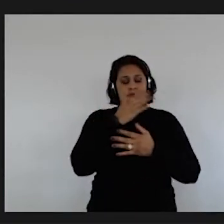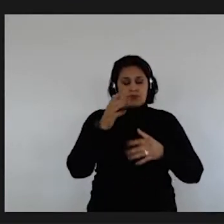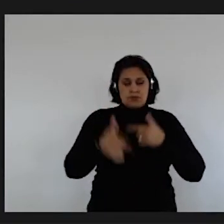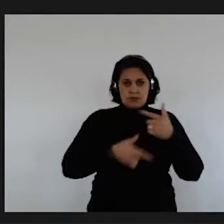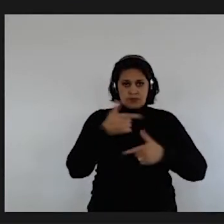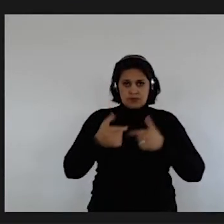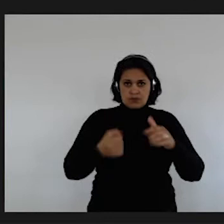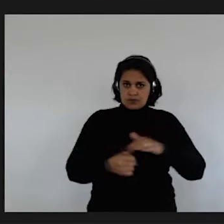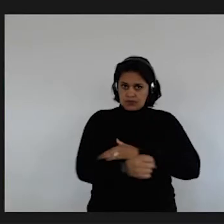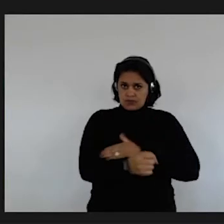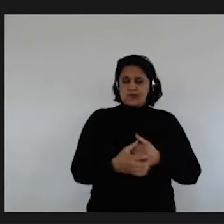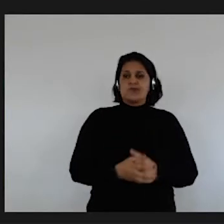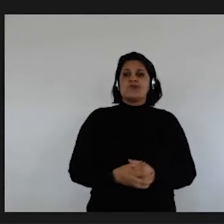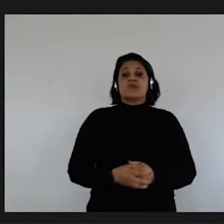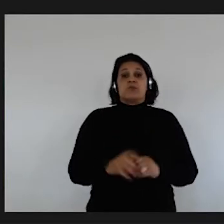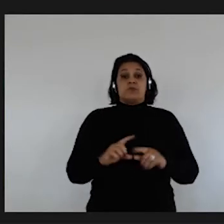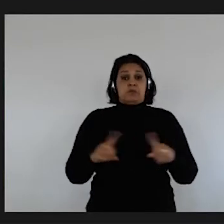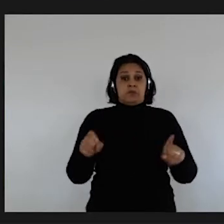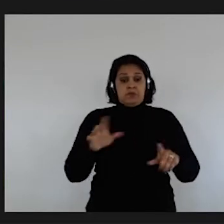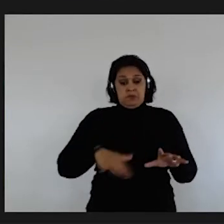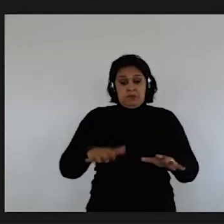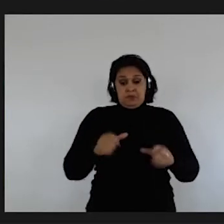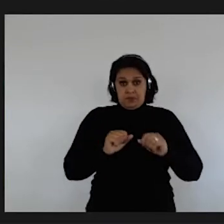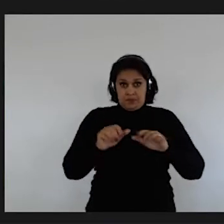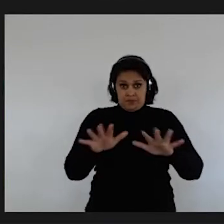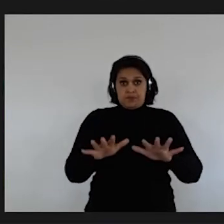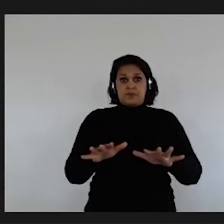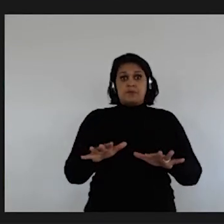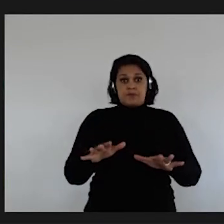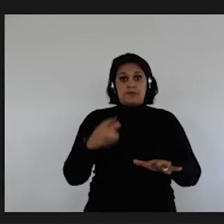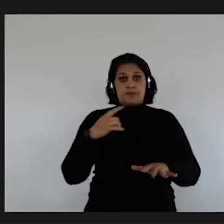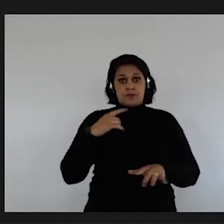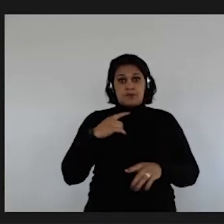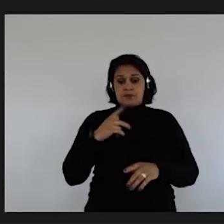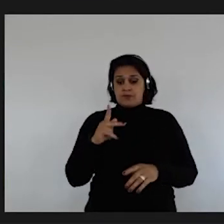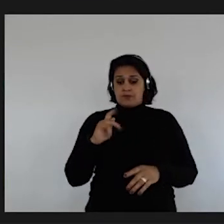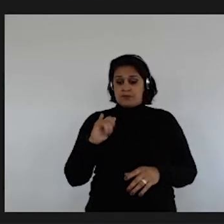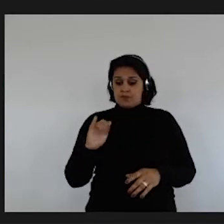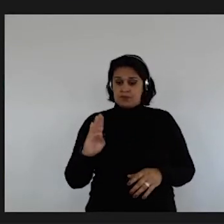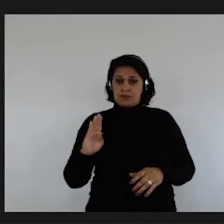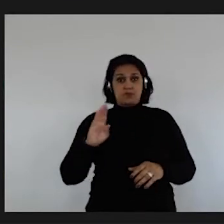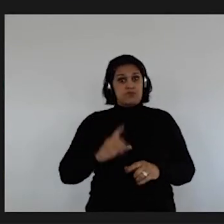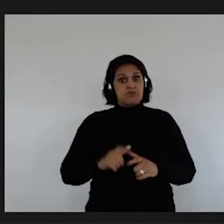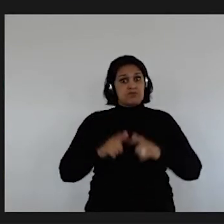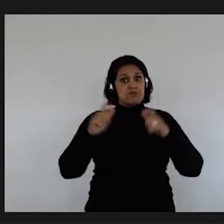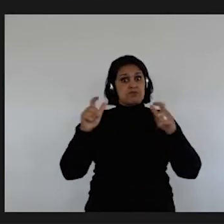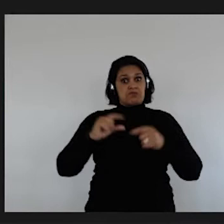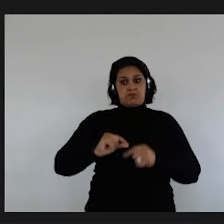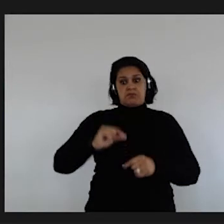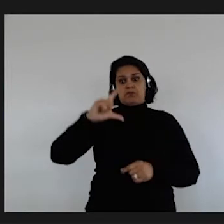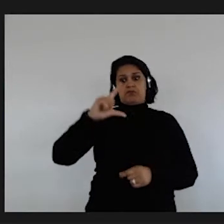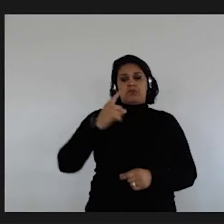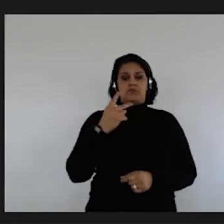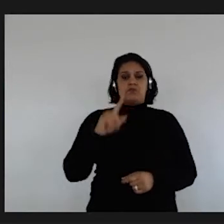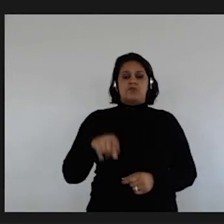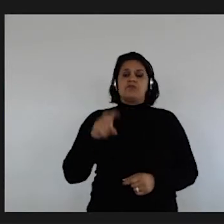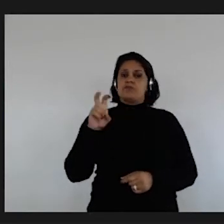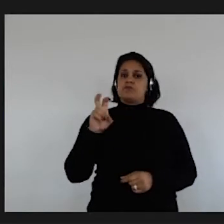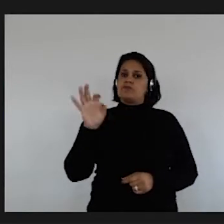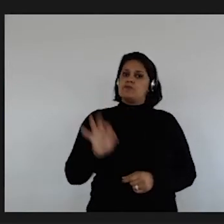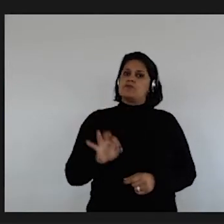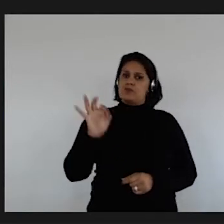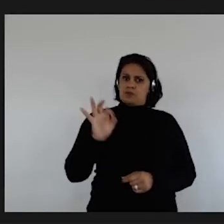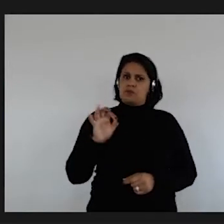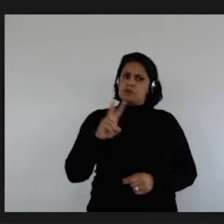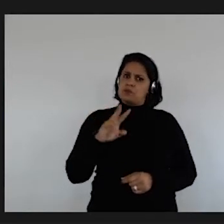Agricultura. Apesar da pandemia, o PIB do setor agropecuário cresceu em torno de 2,5% este ano, devendo atingir um